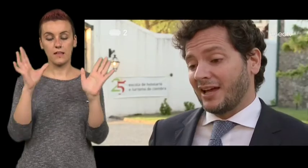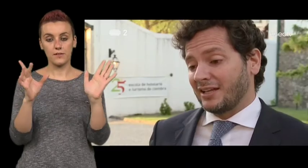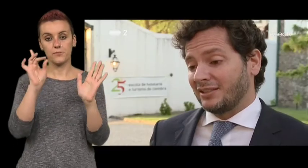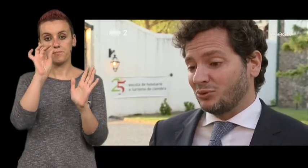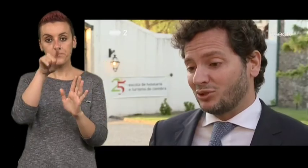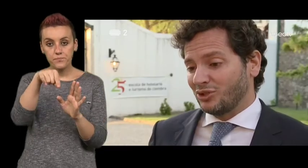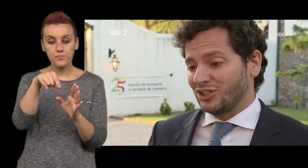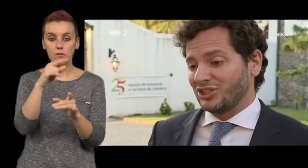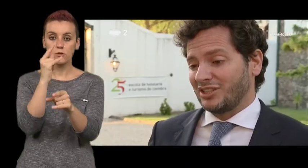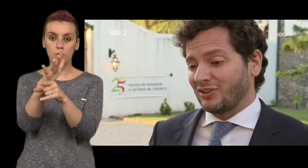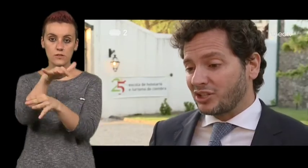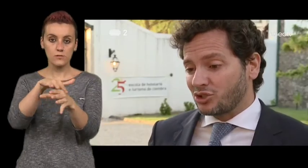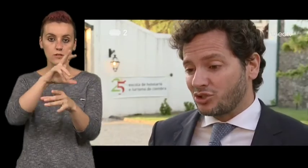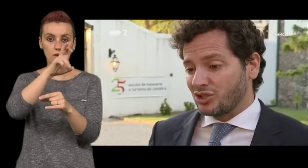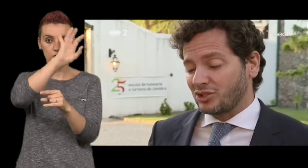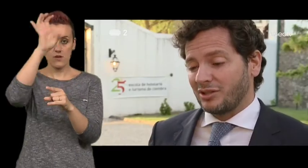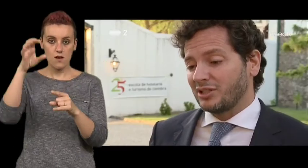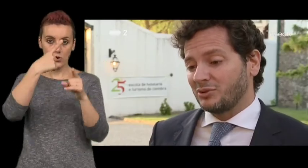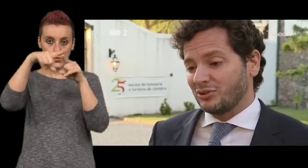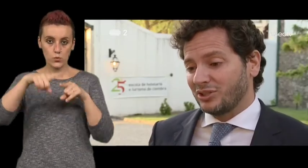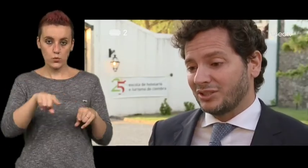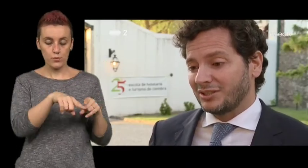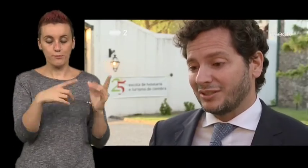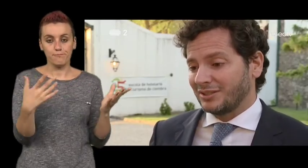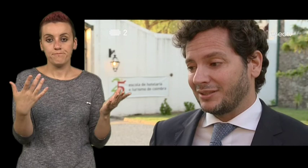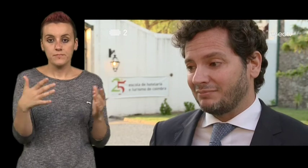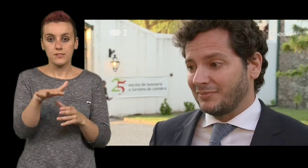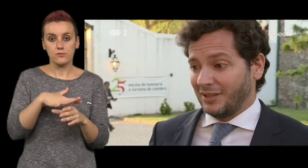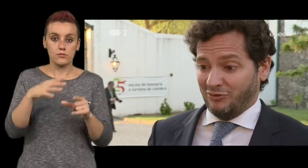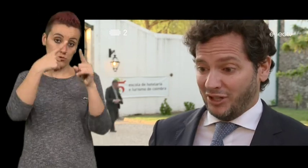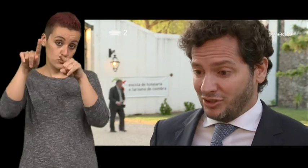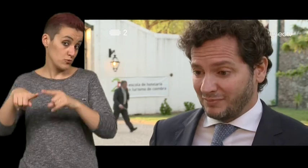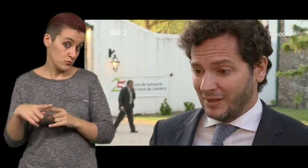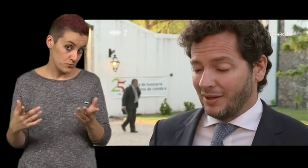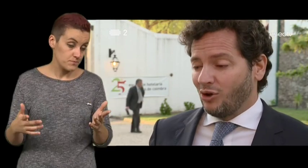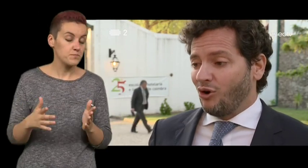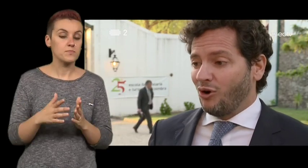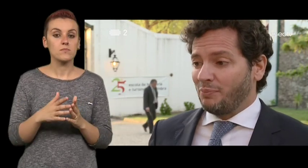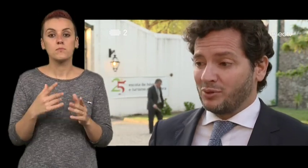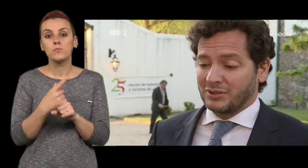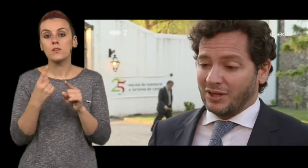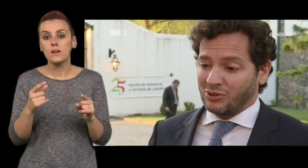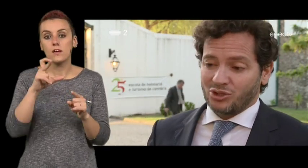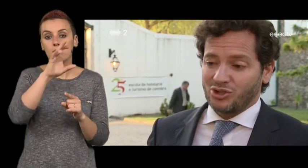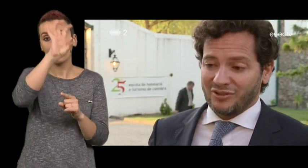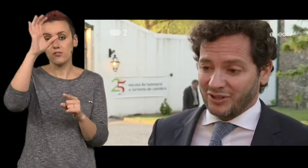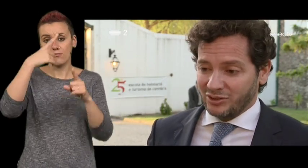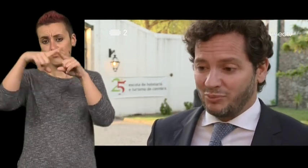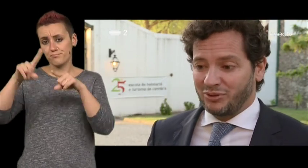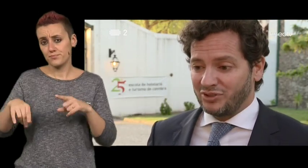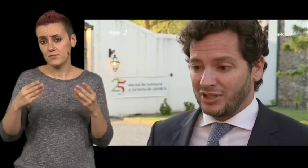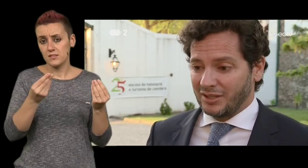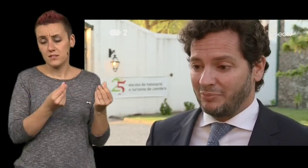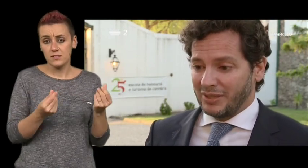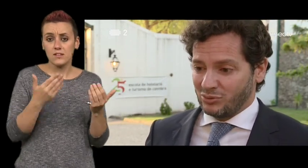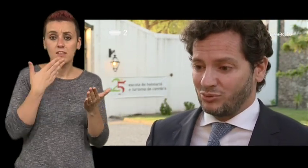Obviamente há situações nas várias regiões que são situações diferentes, ou porque são regiões diferentes do